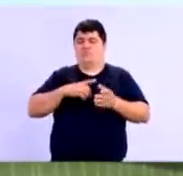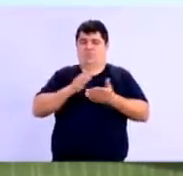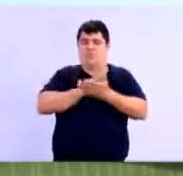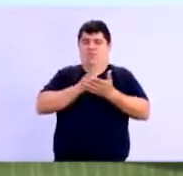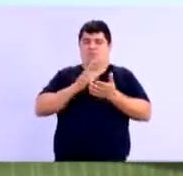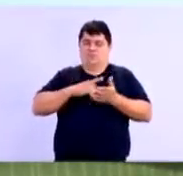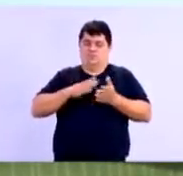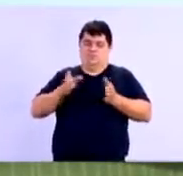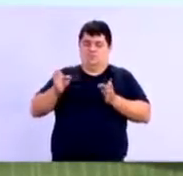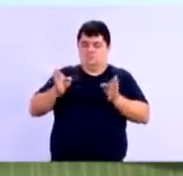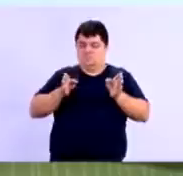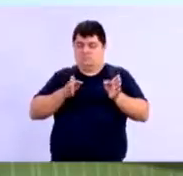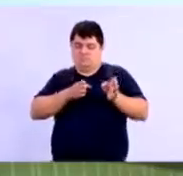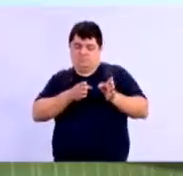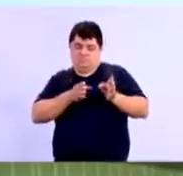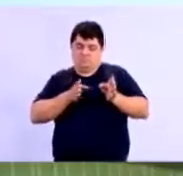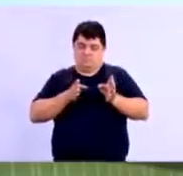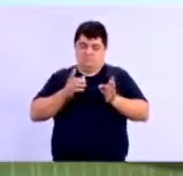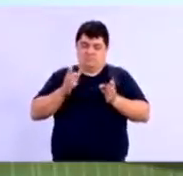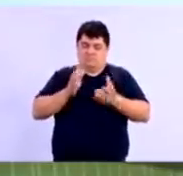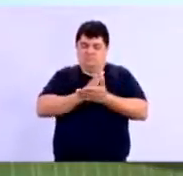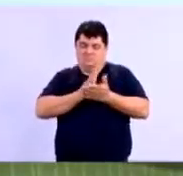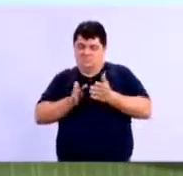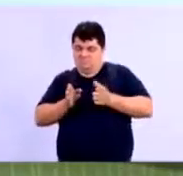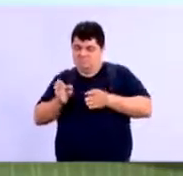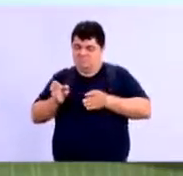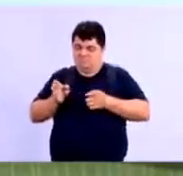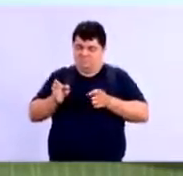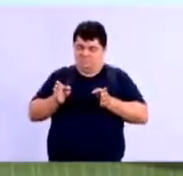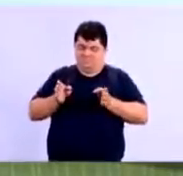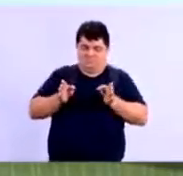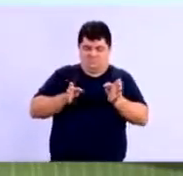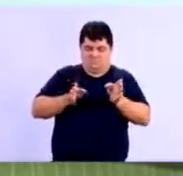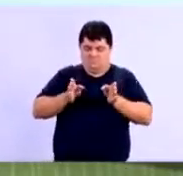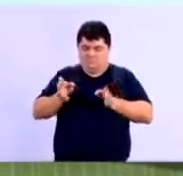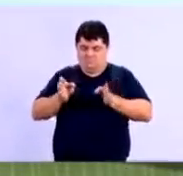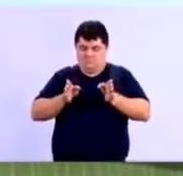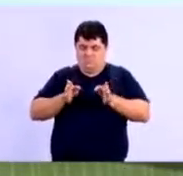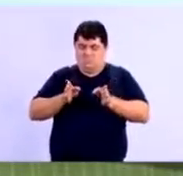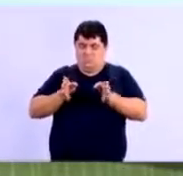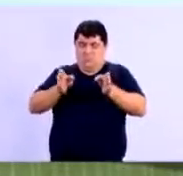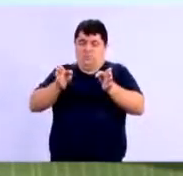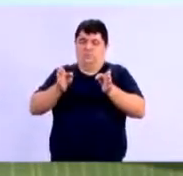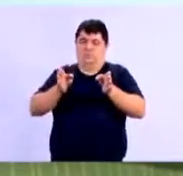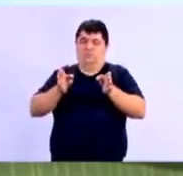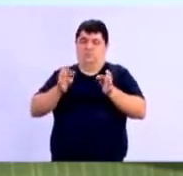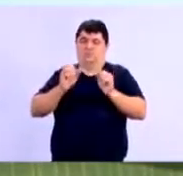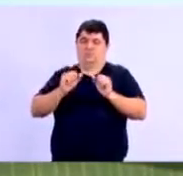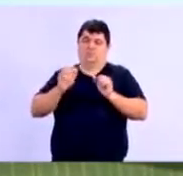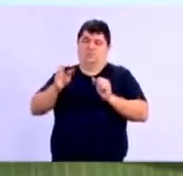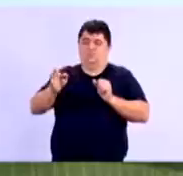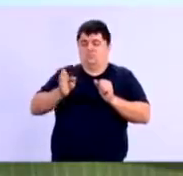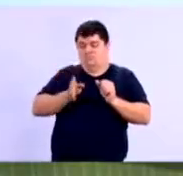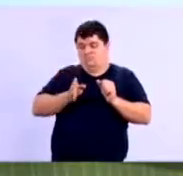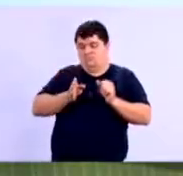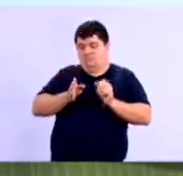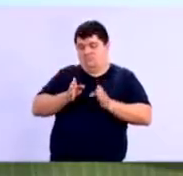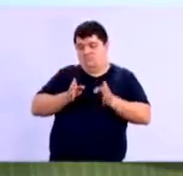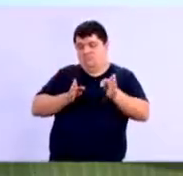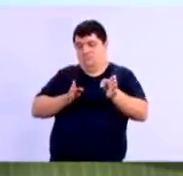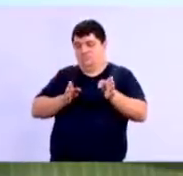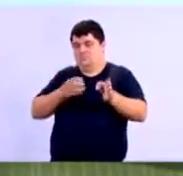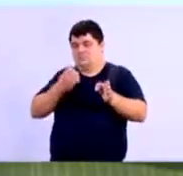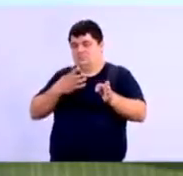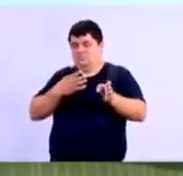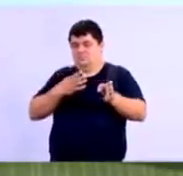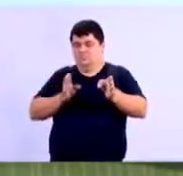meio? Tem empresa que gira bem e tem uma boa margem para ter um retorno bom. Tem empresa que gira pouco, mas tem uma